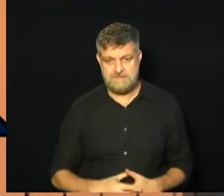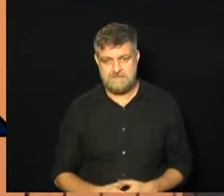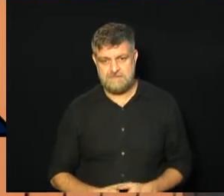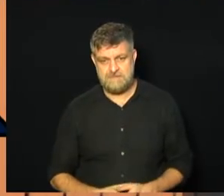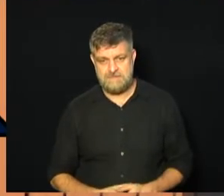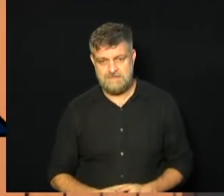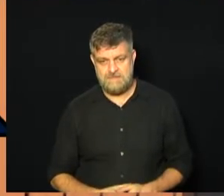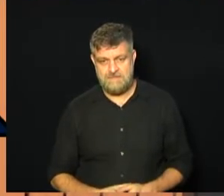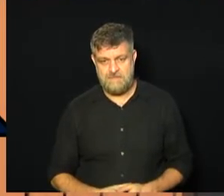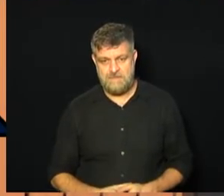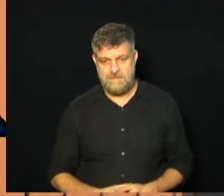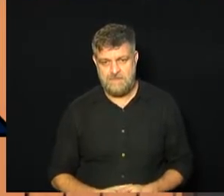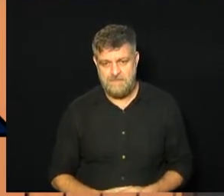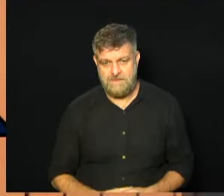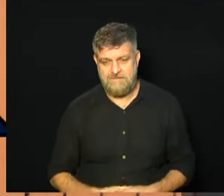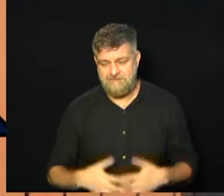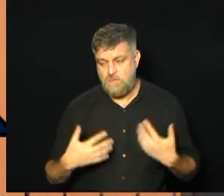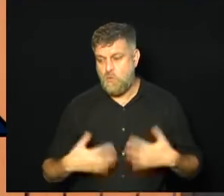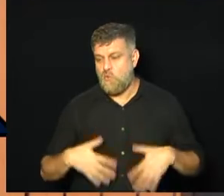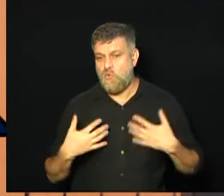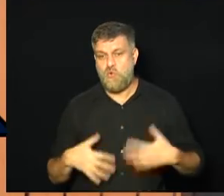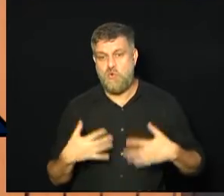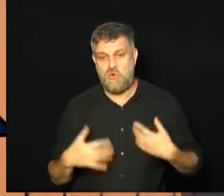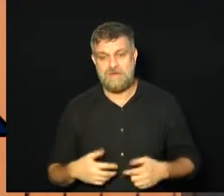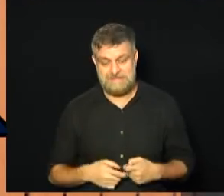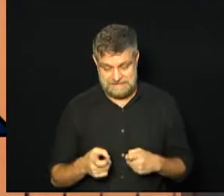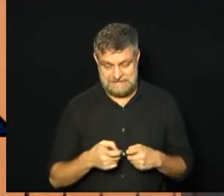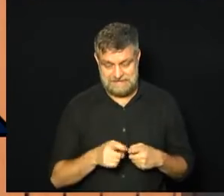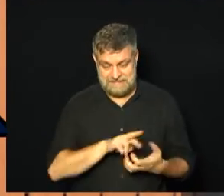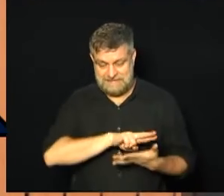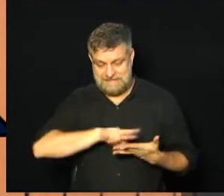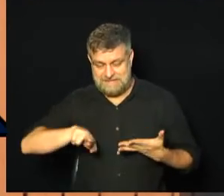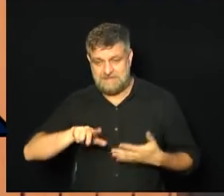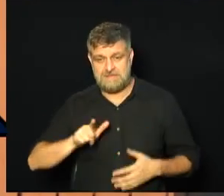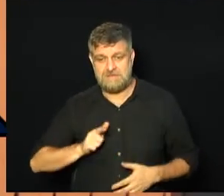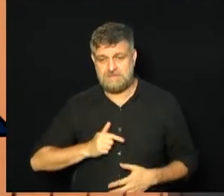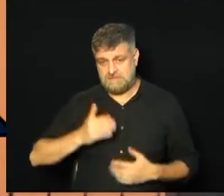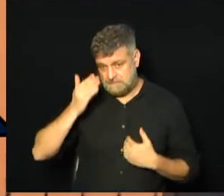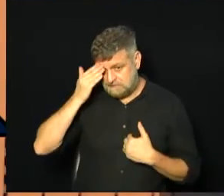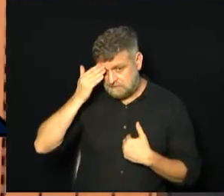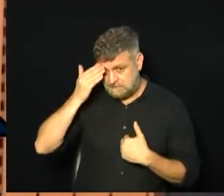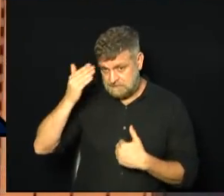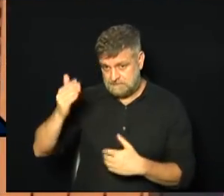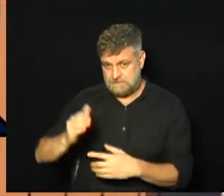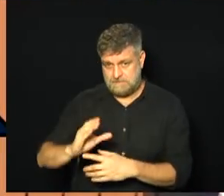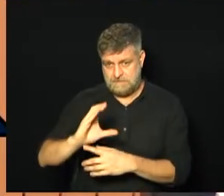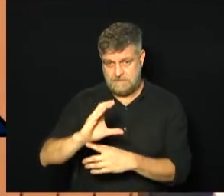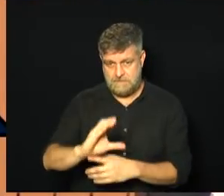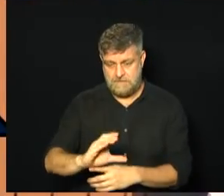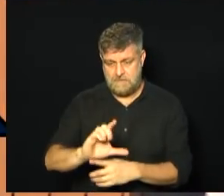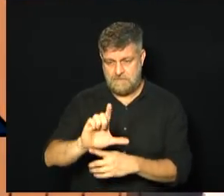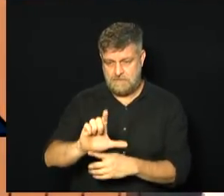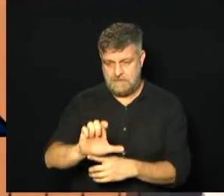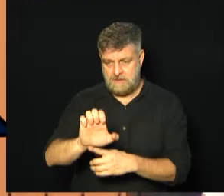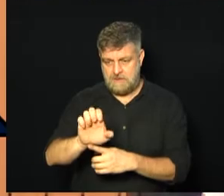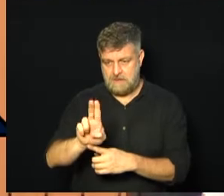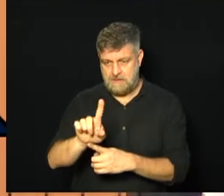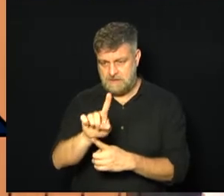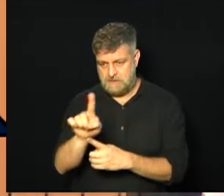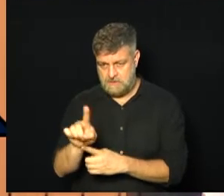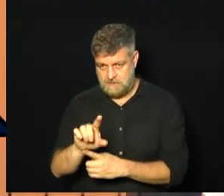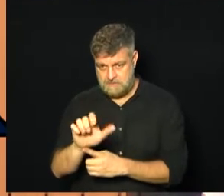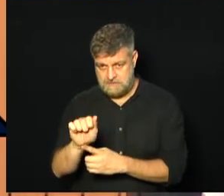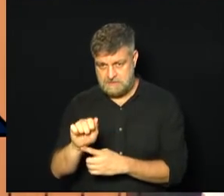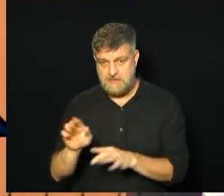É tanto doutor, né, gente? E quero também agradecer a Cleusa, né, também, que foi também